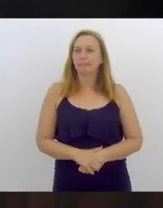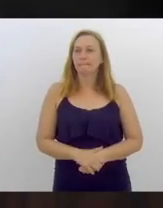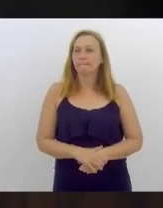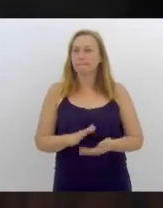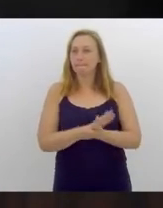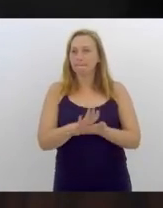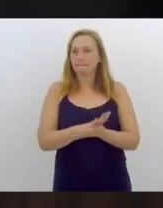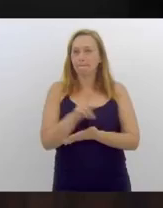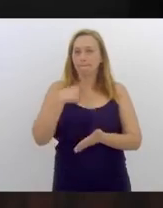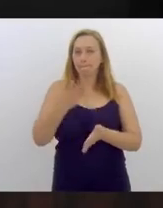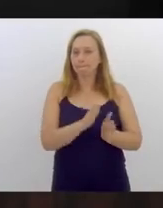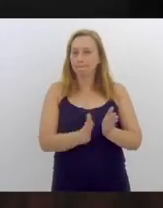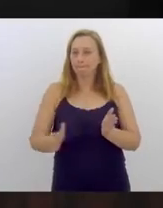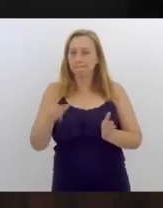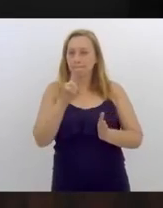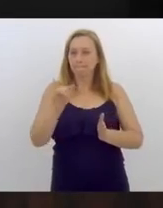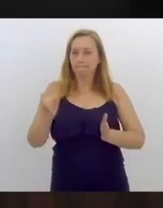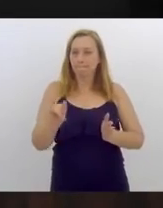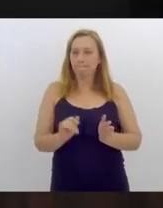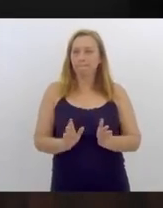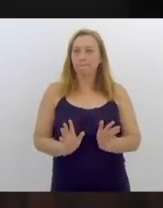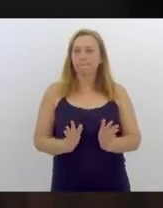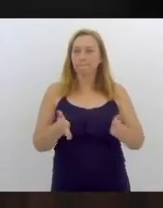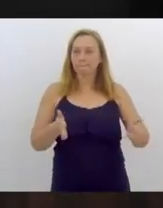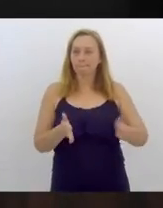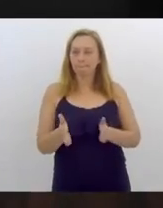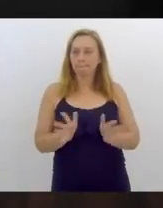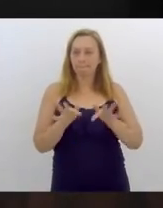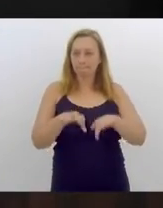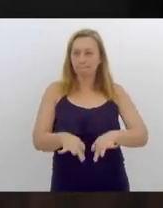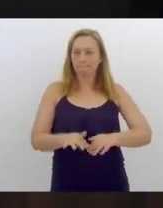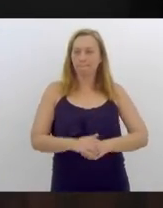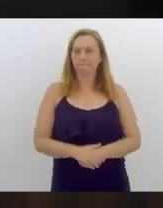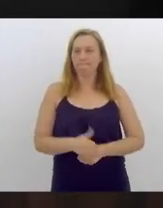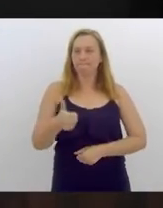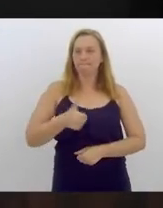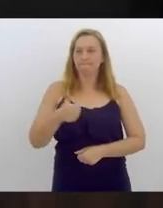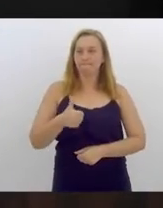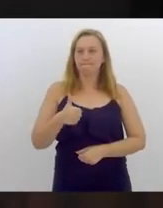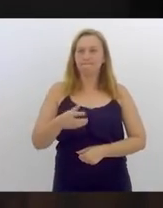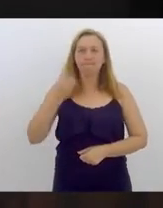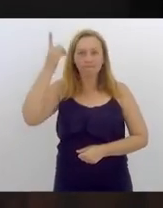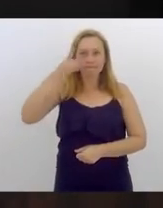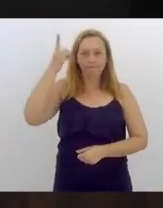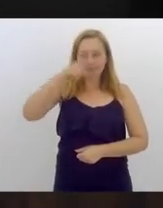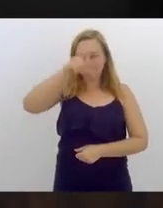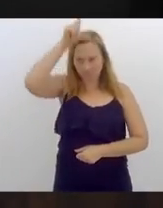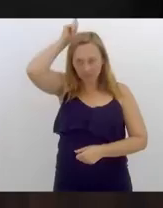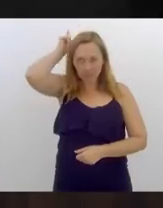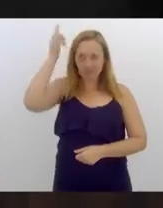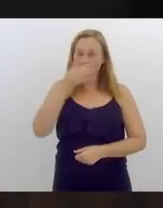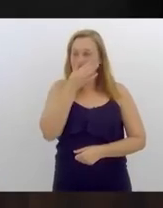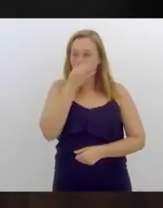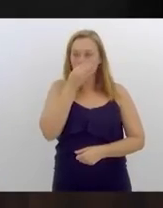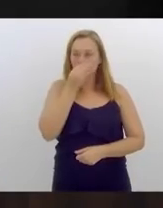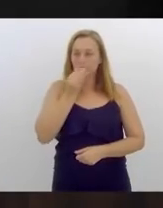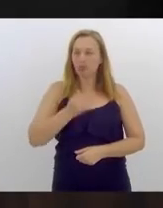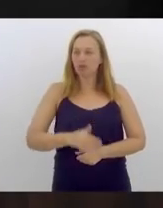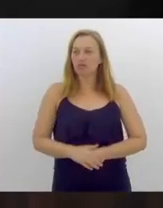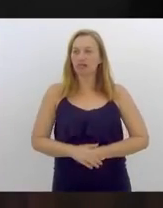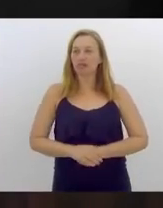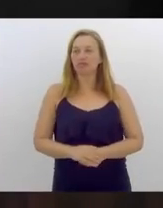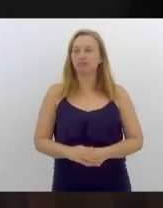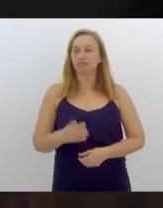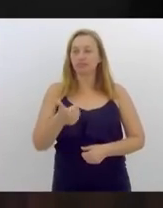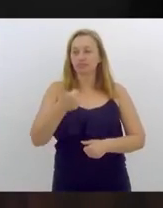nada mais a venda a tratar nós do dia passa seu expediente final primeiro orador escrito é o novo Deputado Luiz Paulo vossa